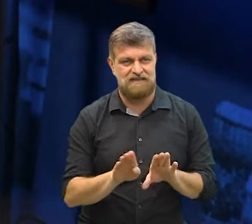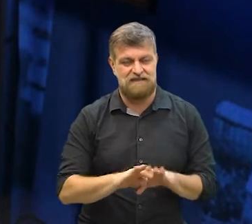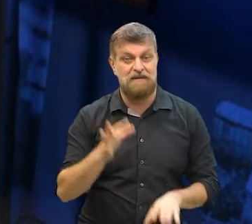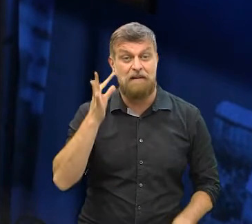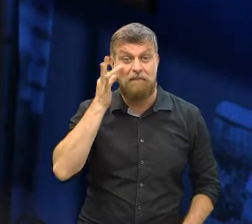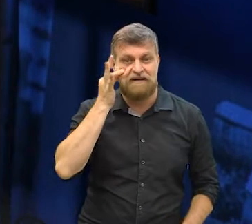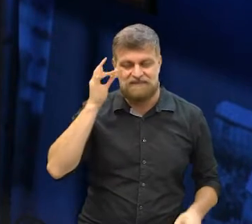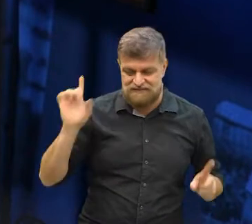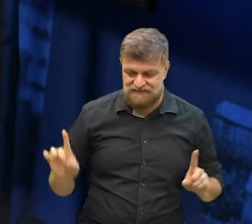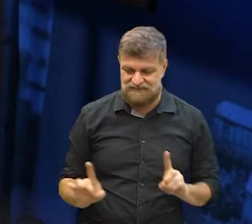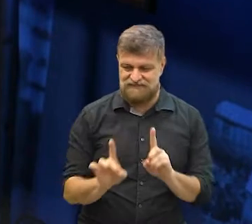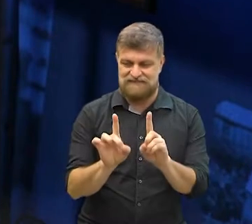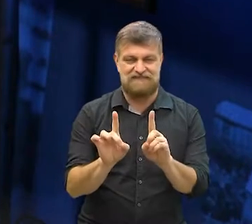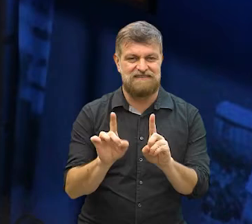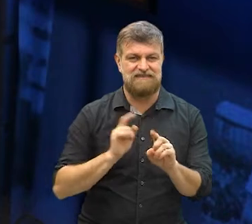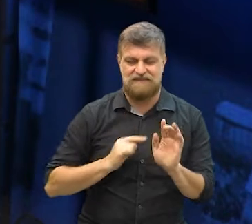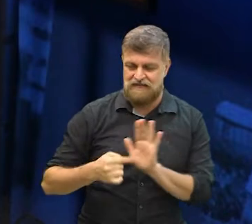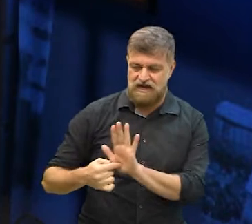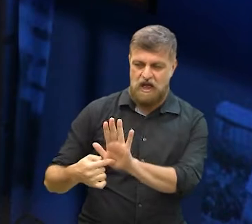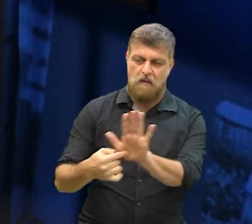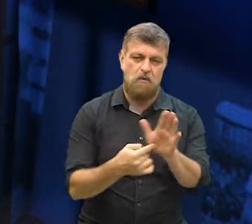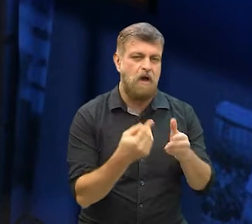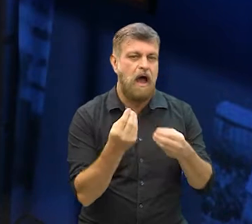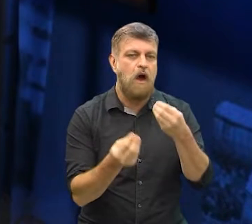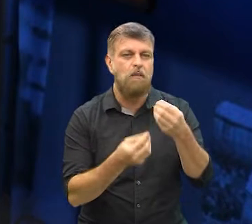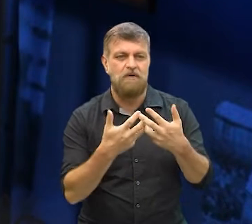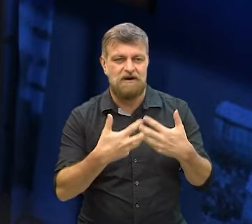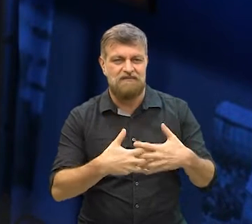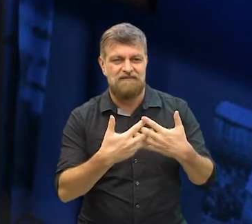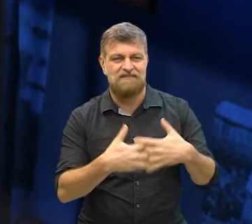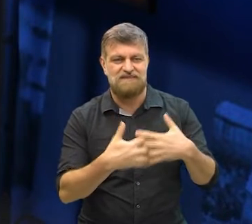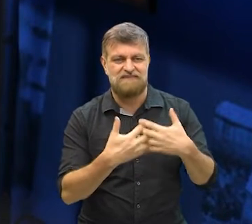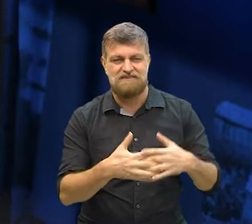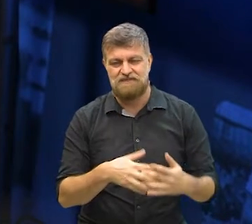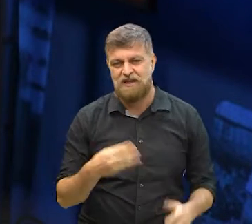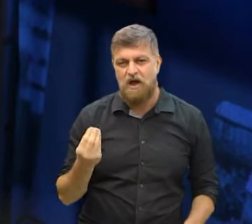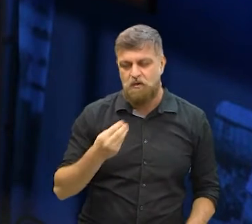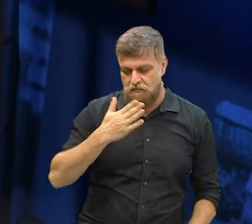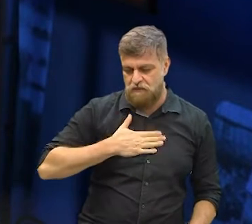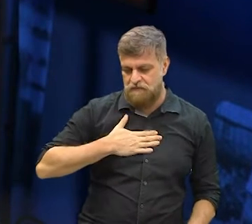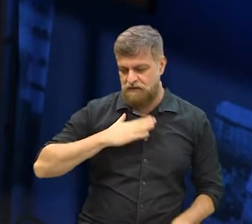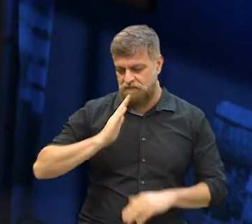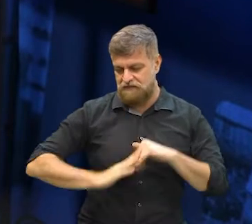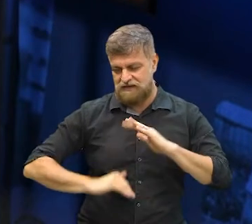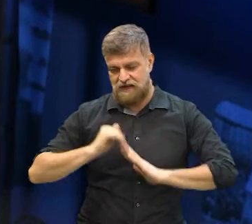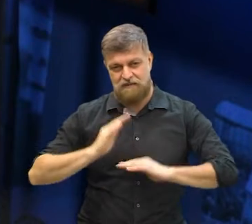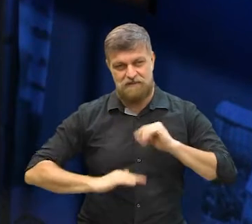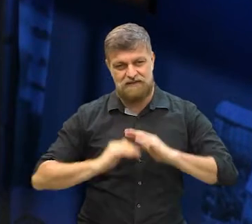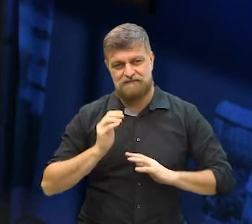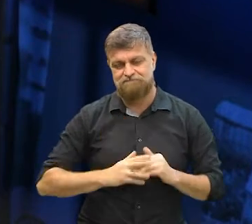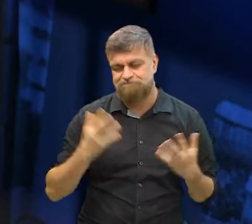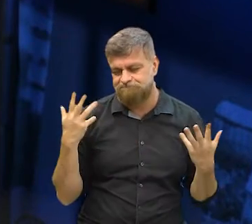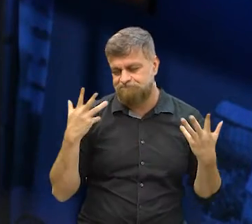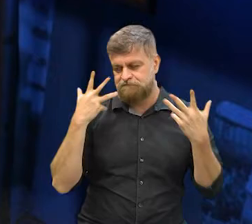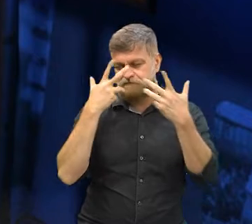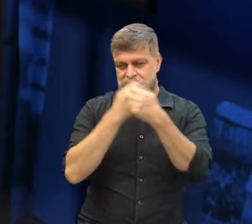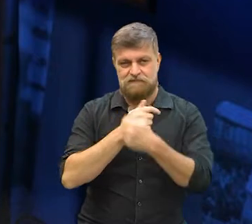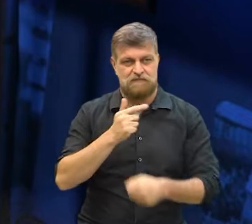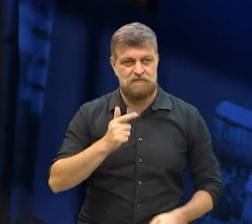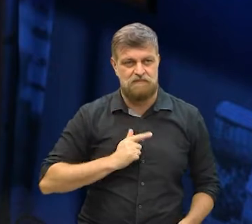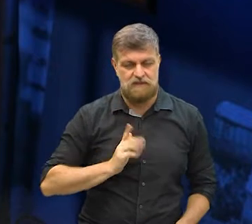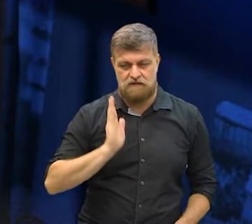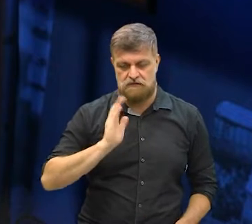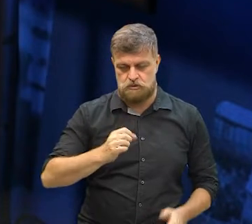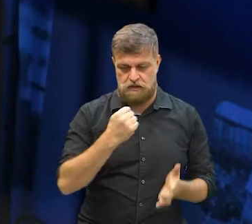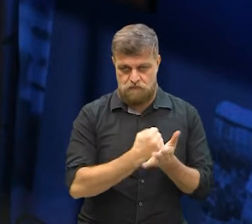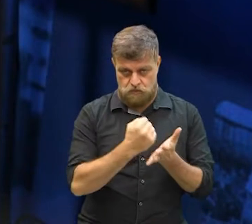protocolo pessoalmente, né, ao vivo, mostrar como que funciona, como que é o meu trabalho, que é um trabalho bem lindo. Hoje eu tenho os